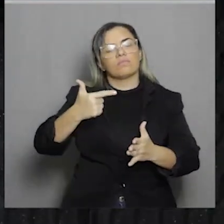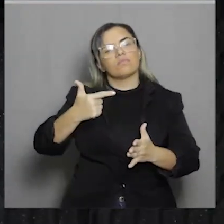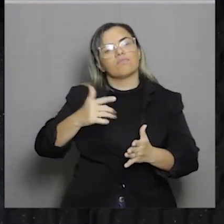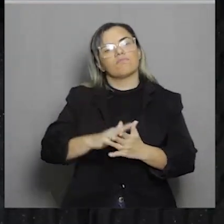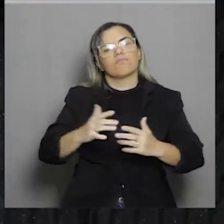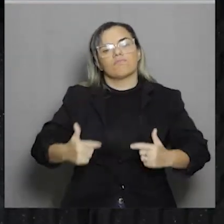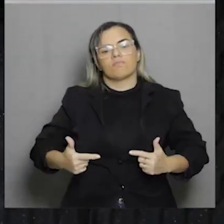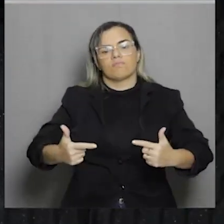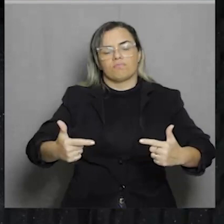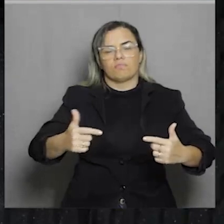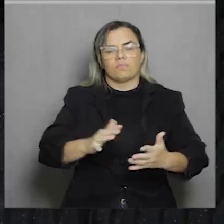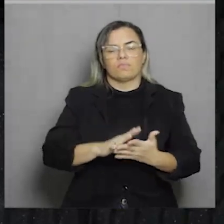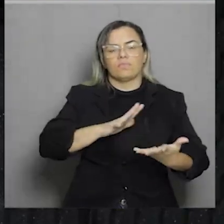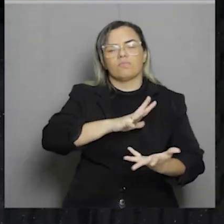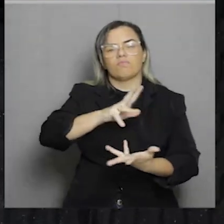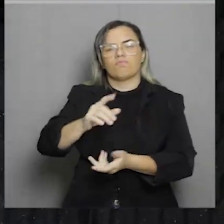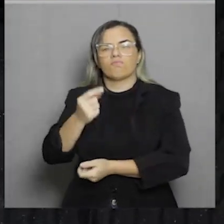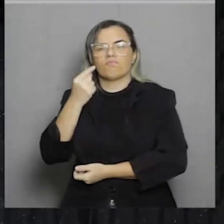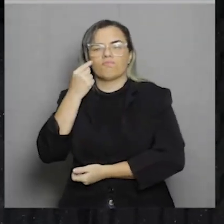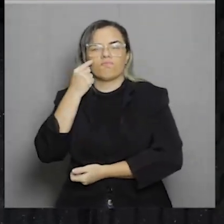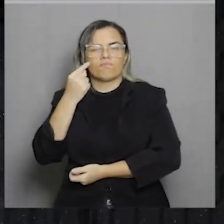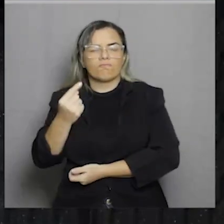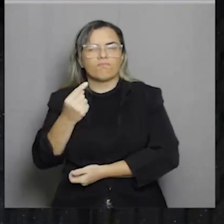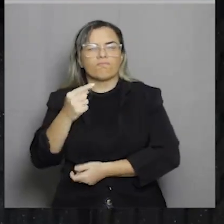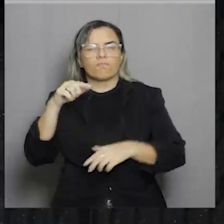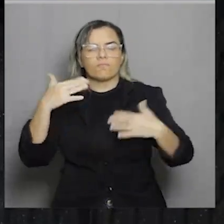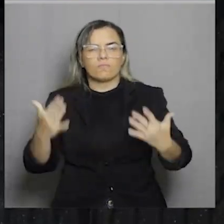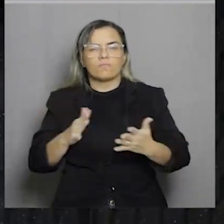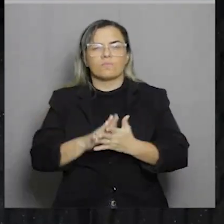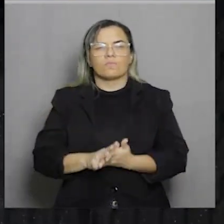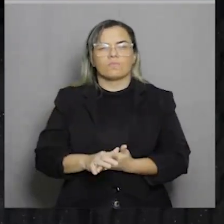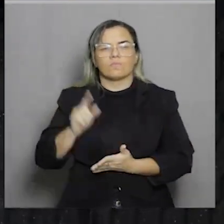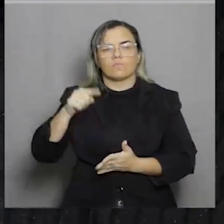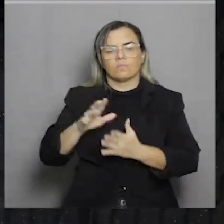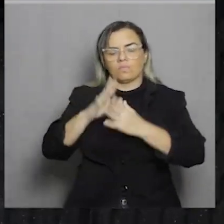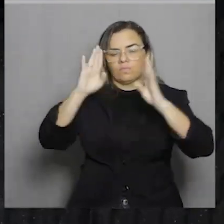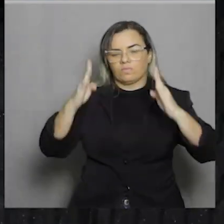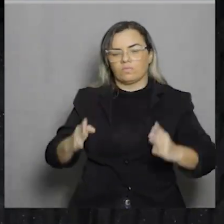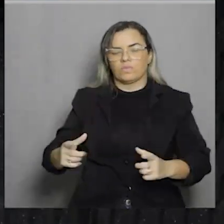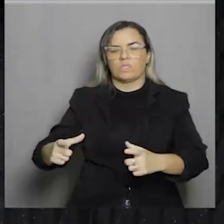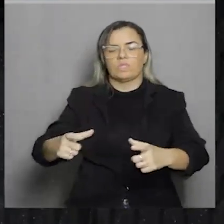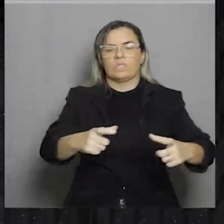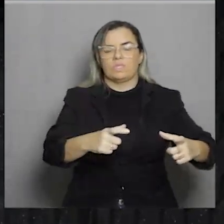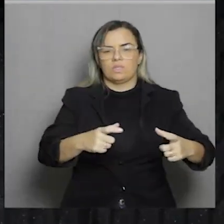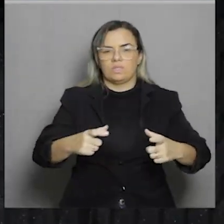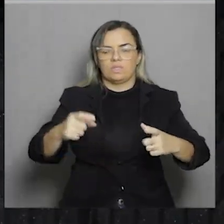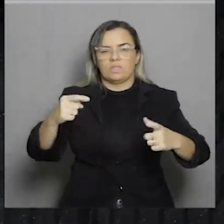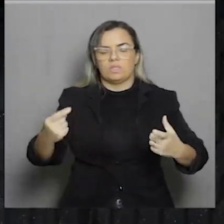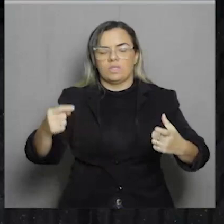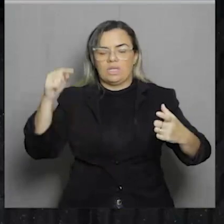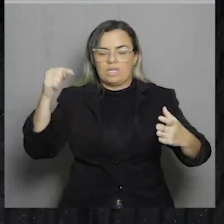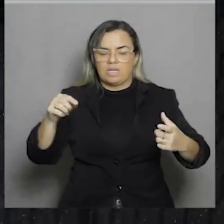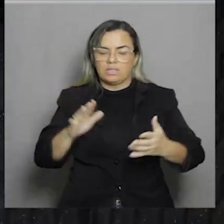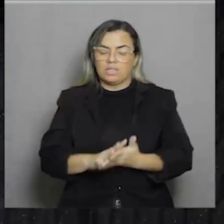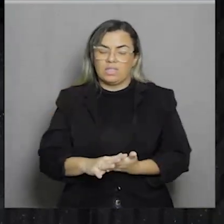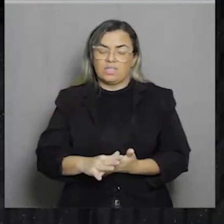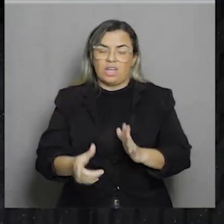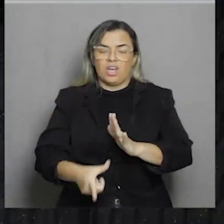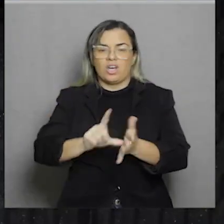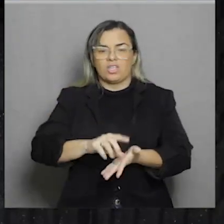nos dá uma visão de muitas localidades, até então ignoradas por muitos